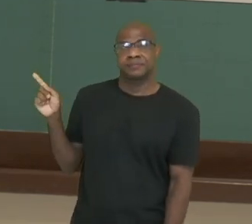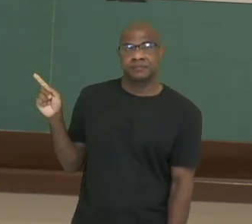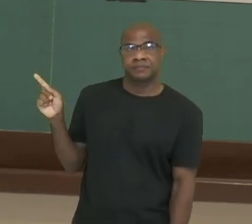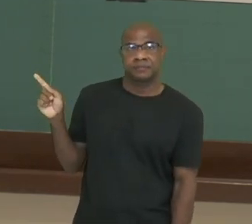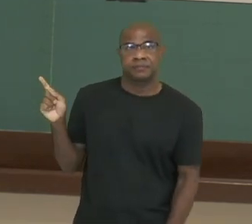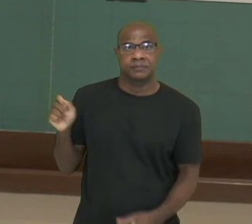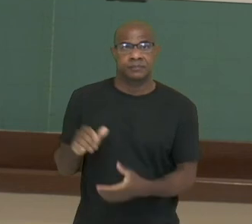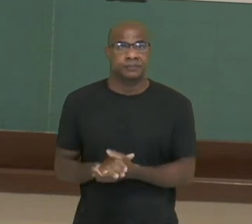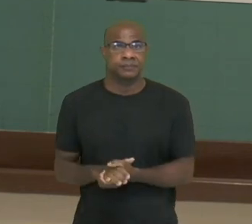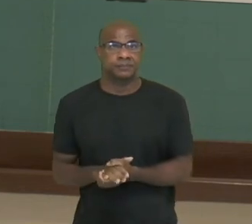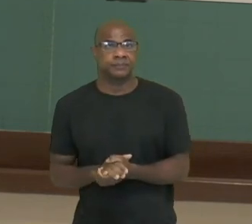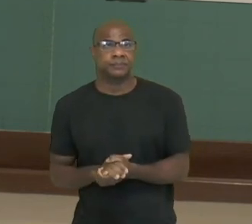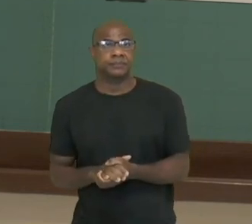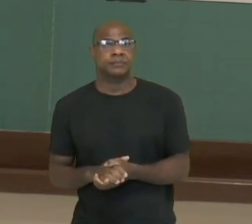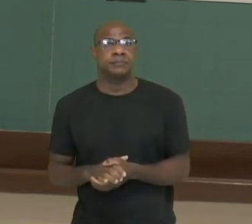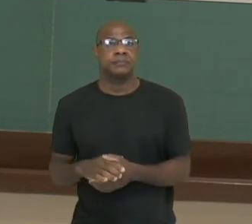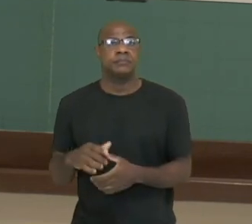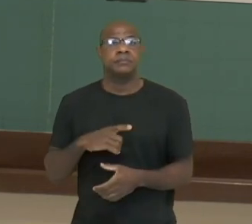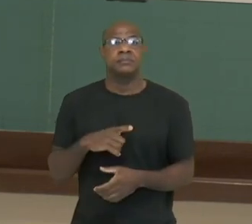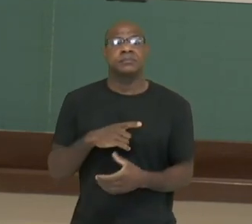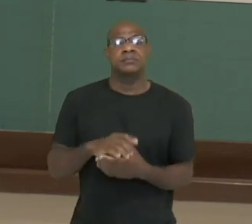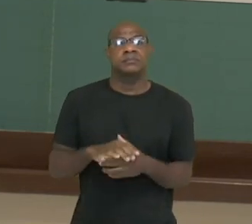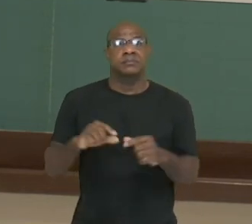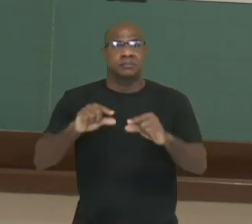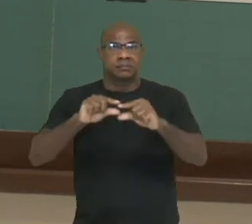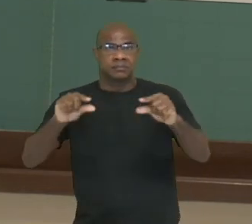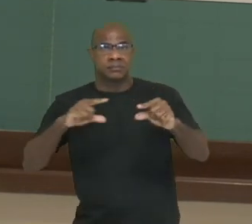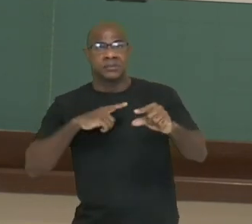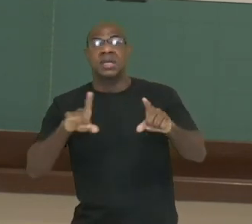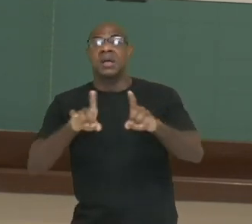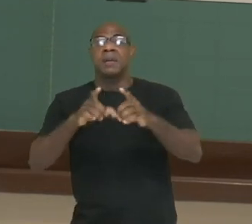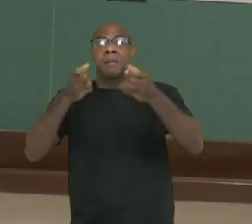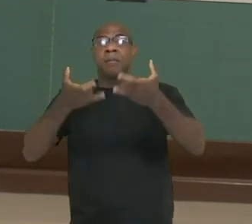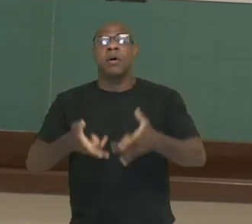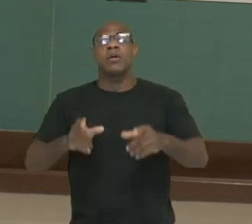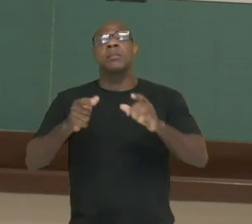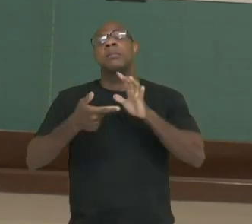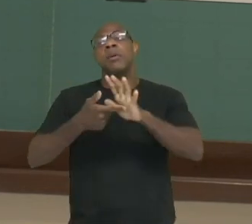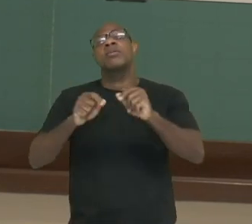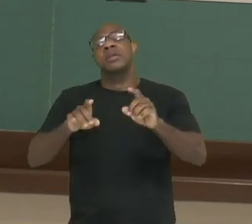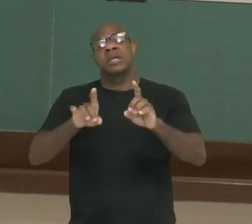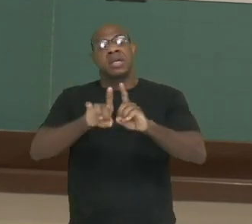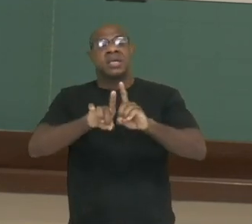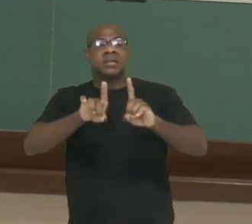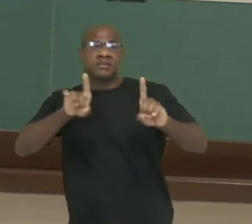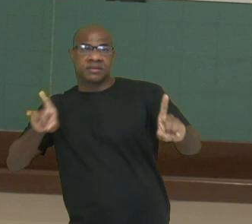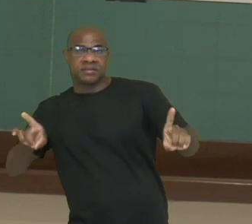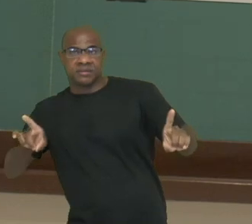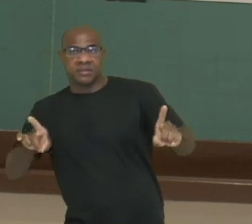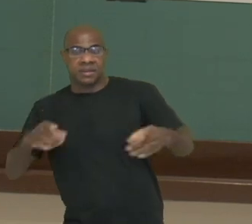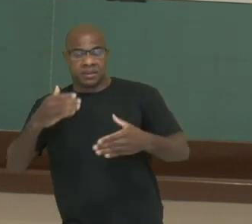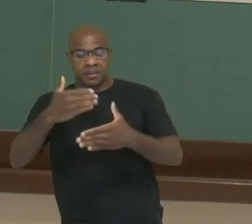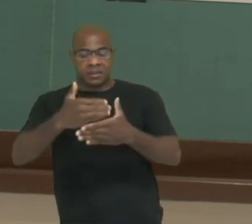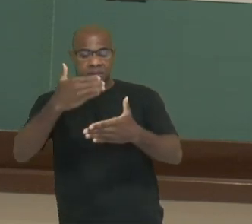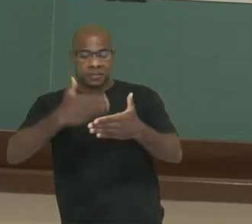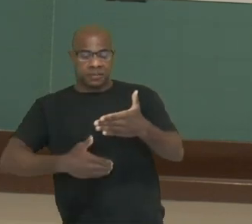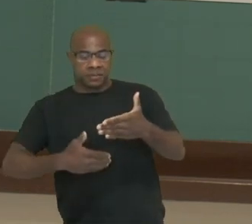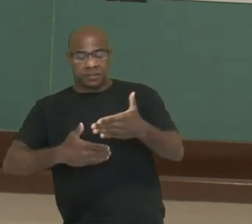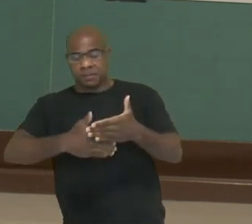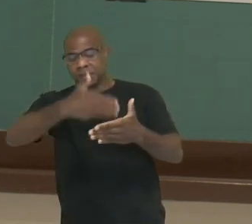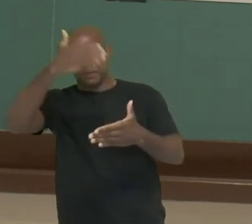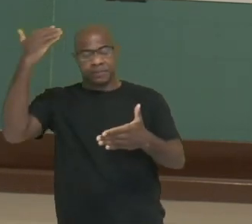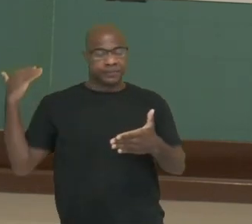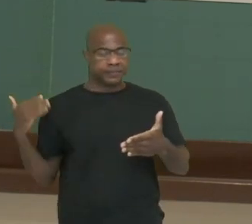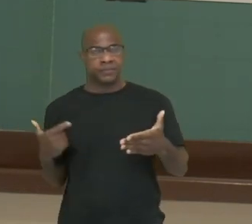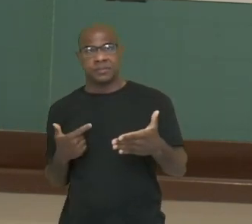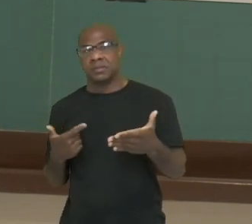épico, que traz através do Verwandlung, né, do distanciamento, essa quebra da quarta parede, né, onde o público não